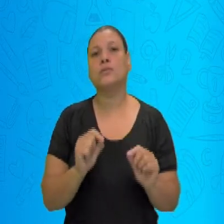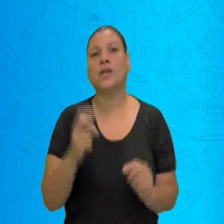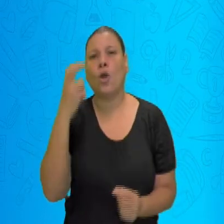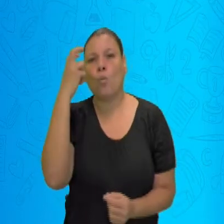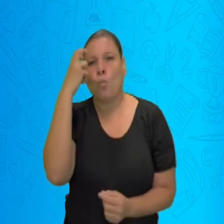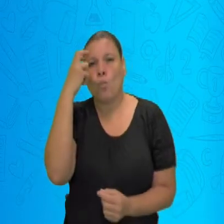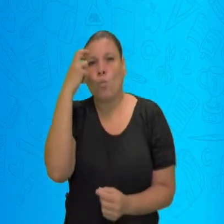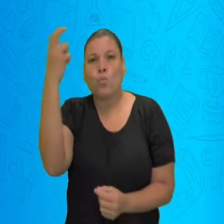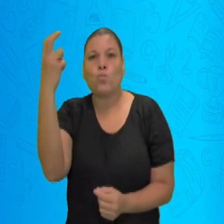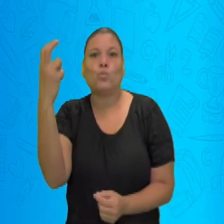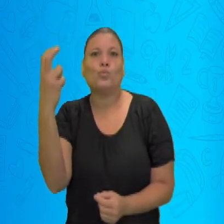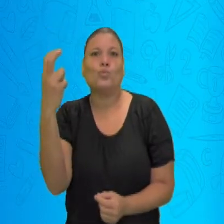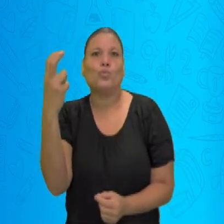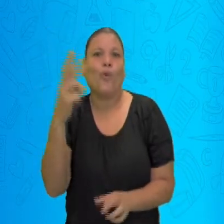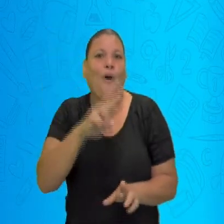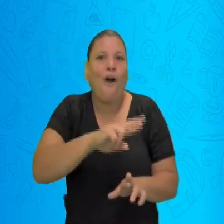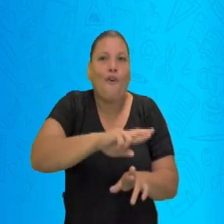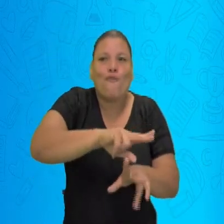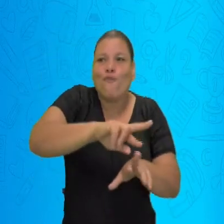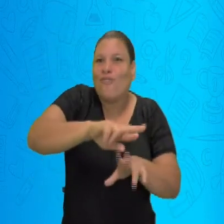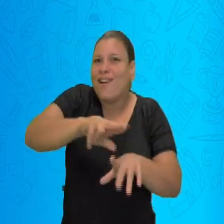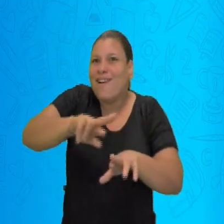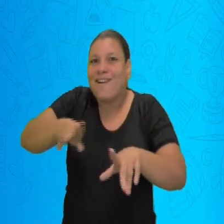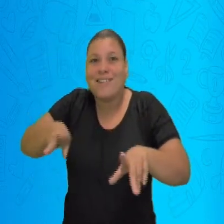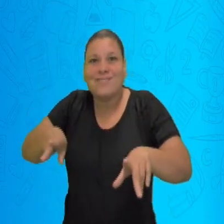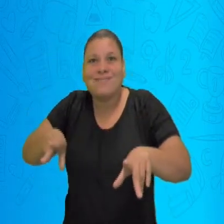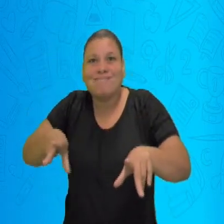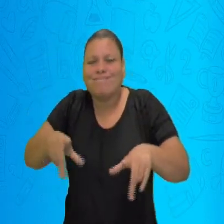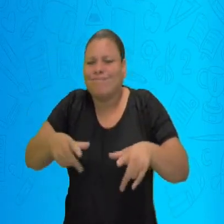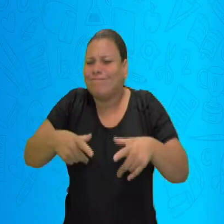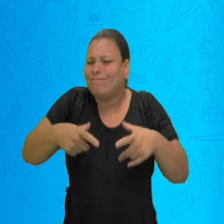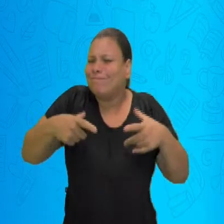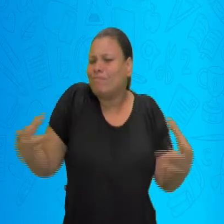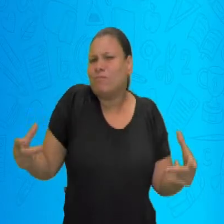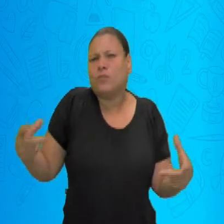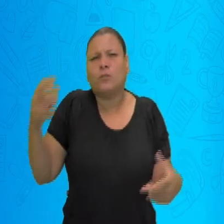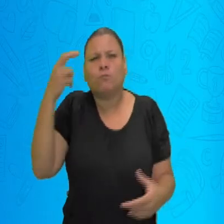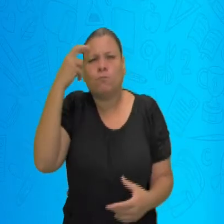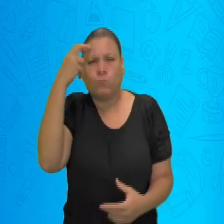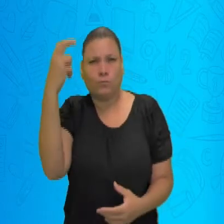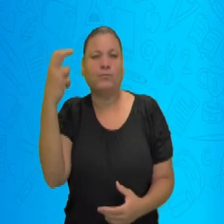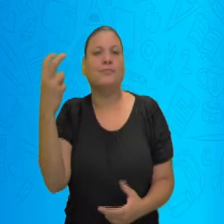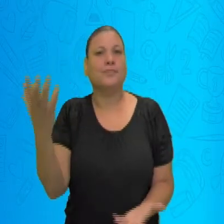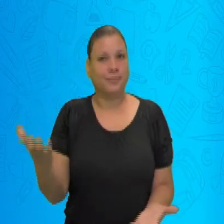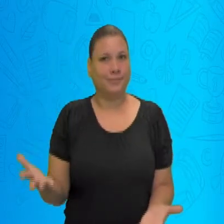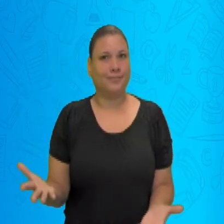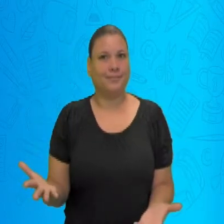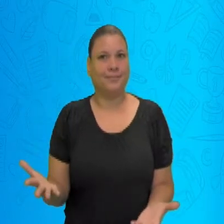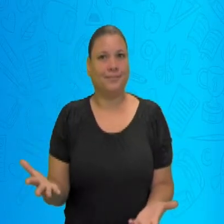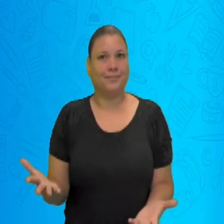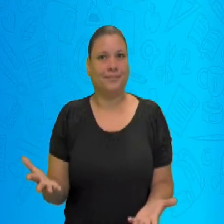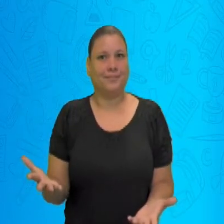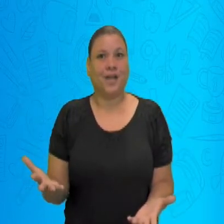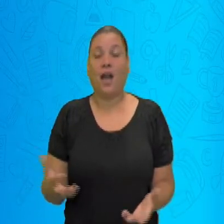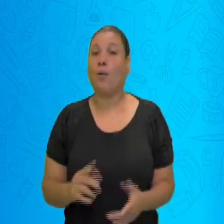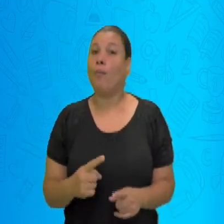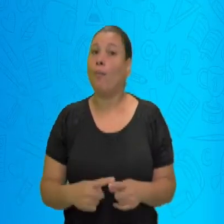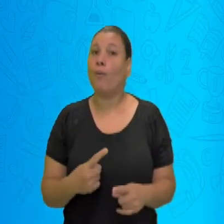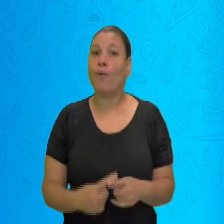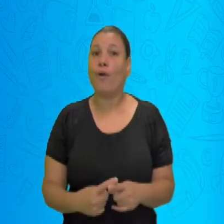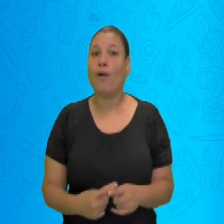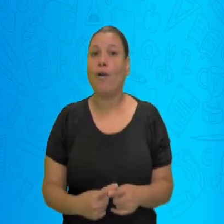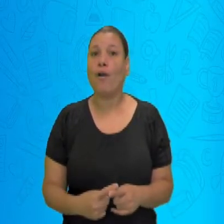cultura é muito grande. Tão tão grande quanto essa variedade